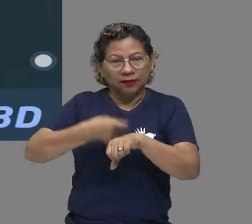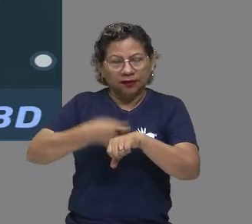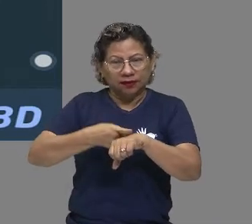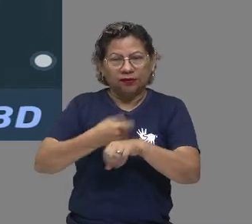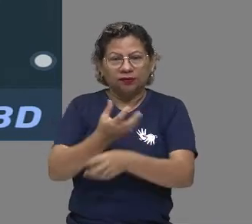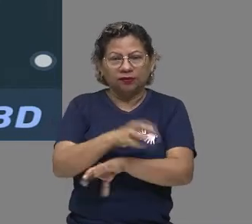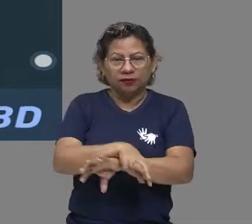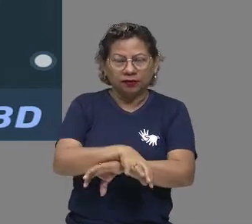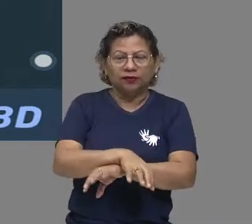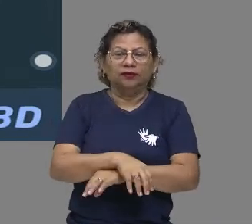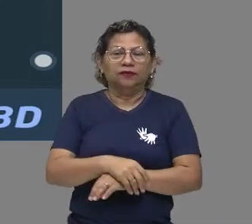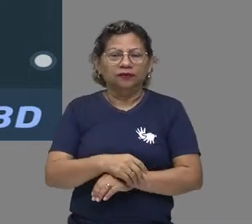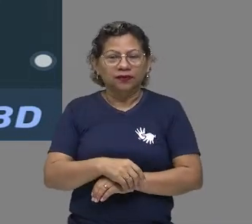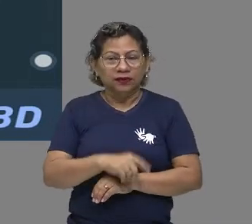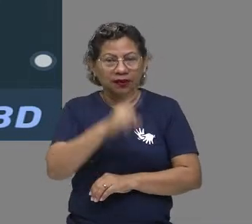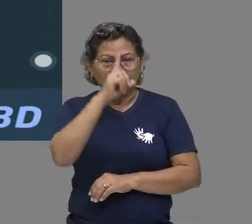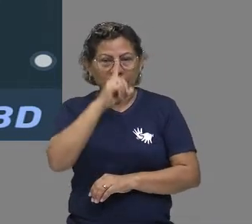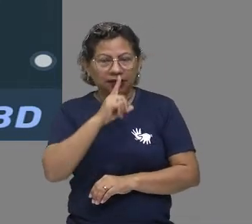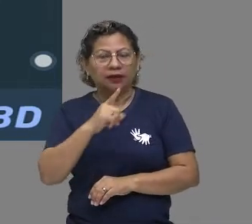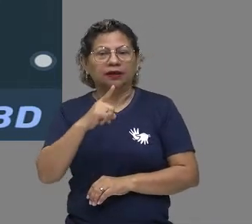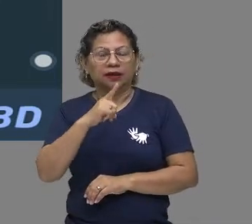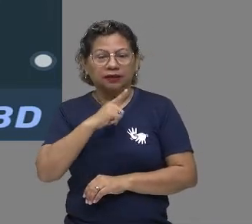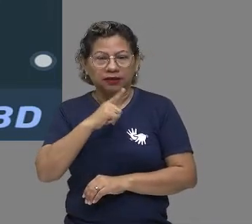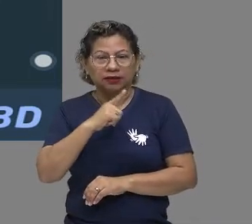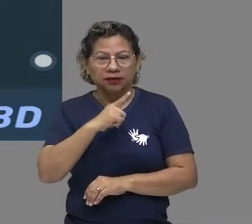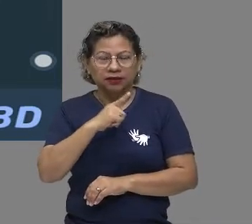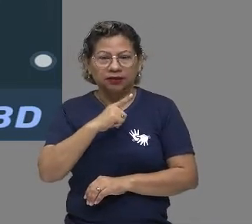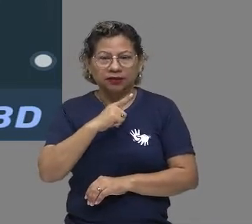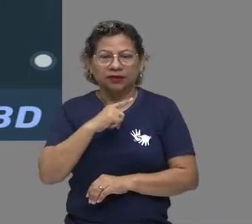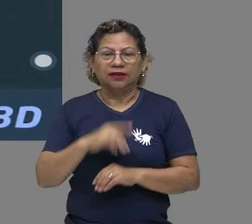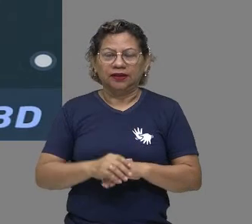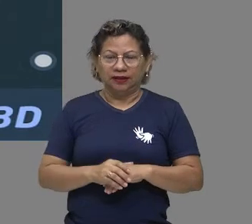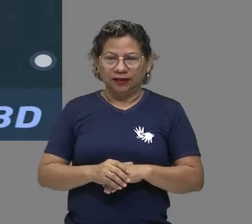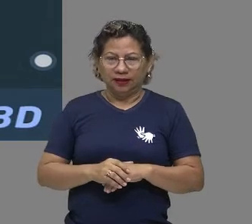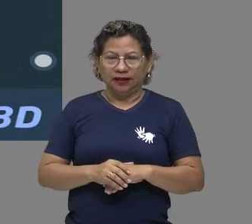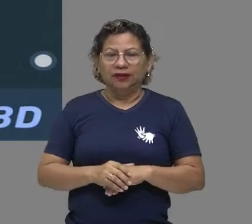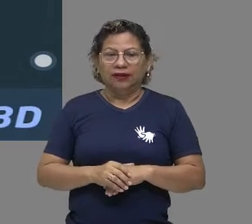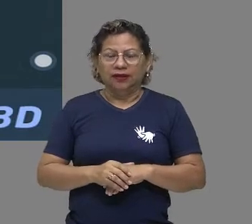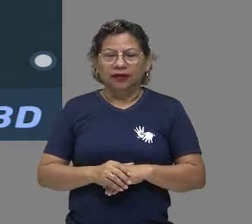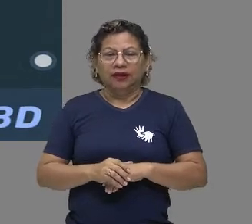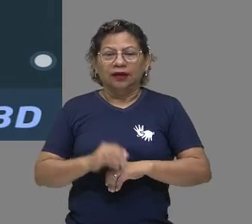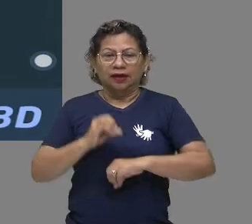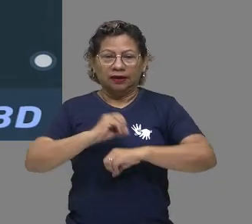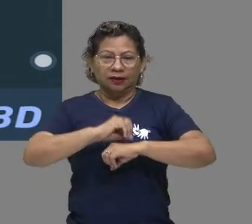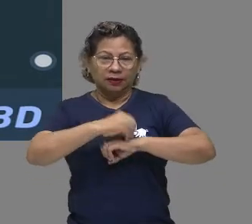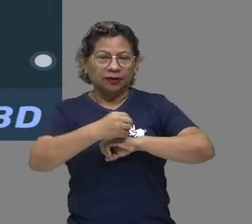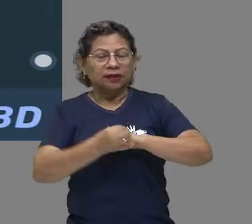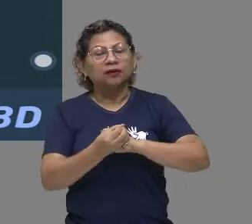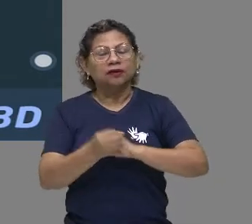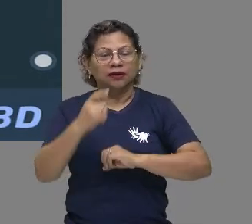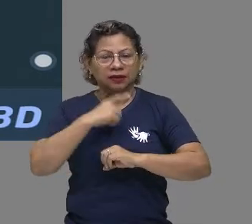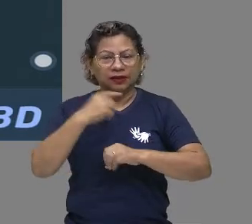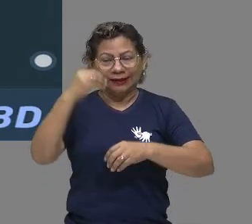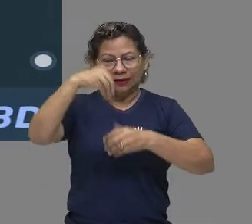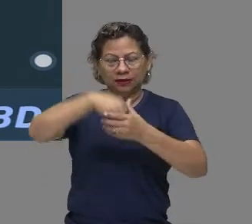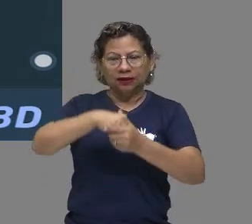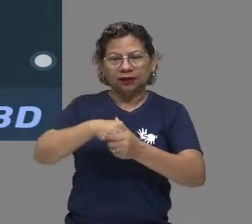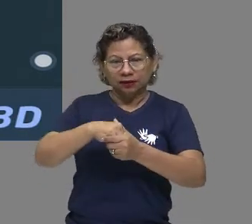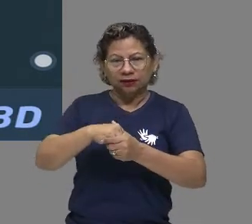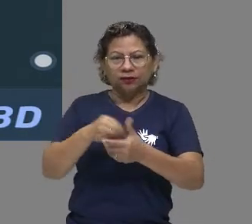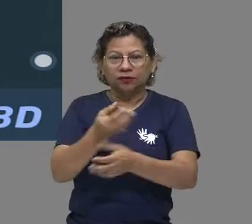bem ao centro em amarelo a gente tem aqui a representação da medula óssea tá a gente tem ali a medula óssea amarela